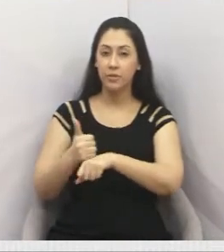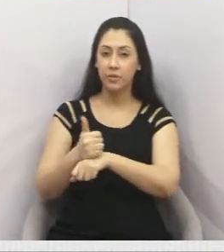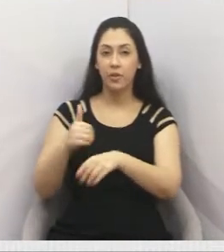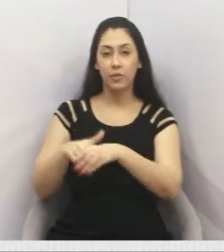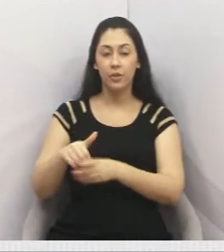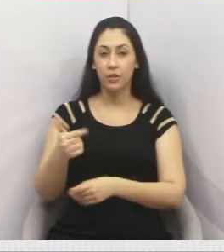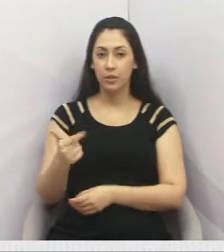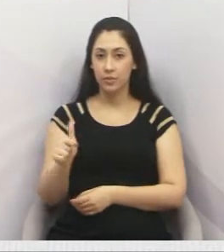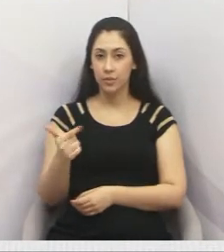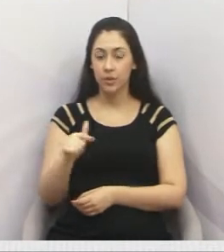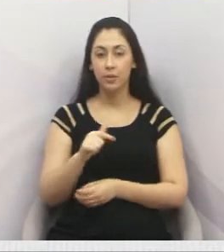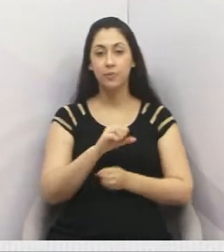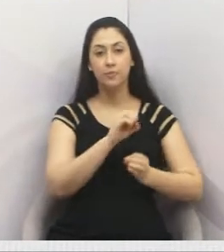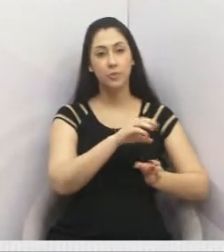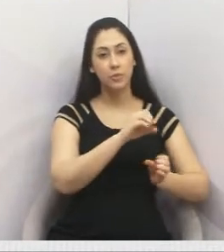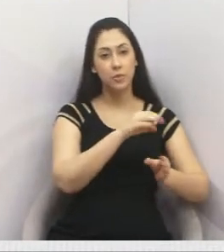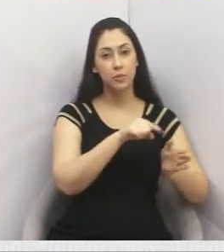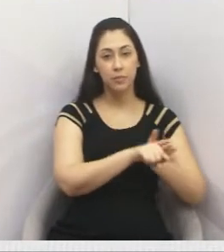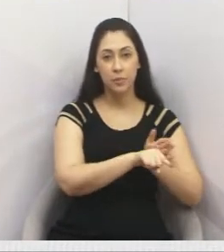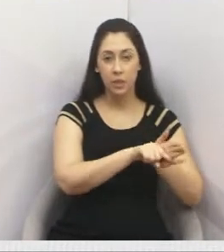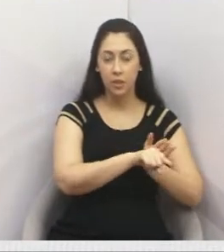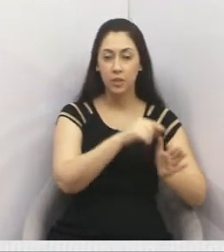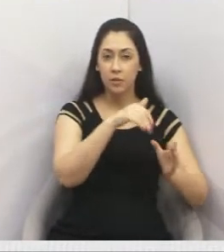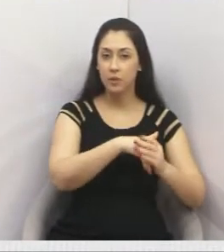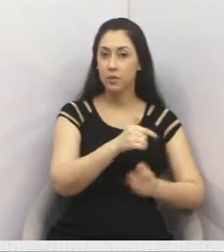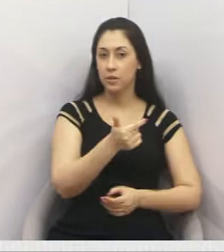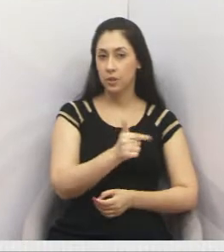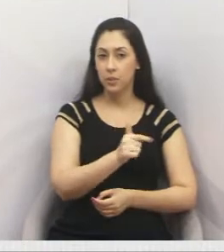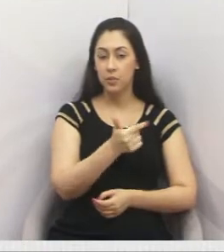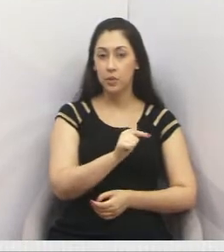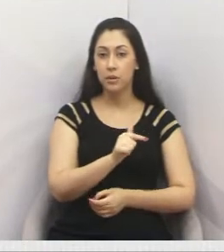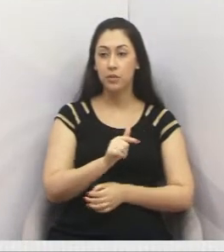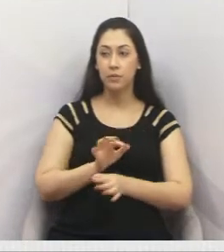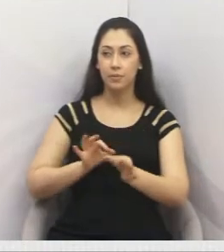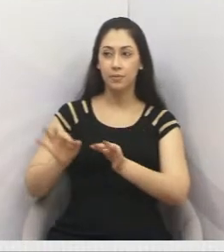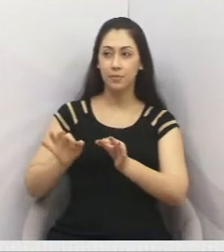em branco, entidades acadêmicas e de pesquisa em branco e